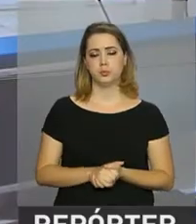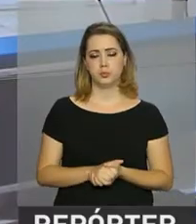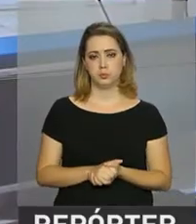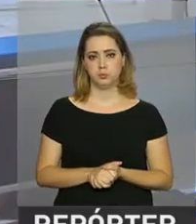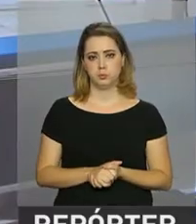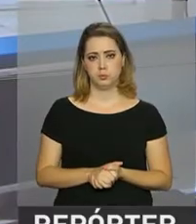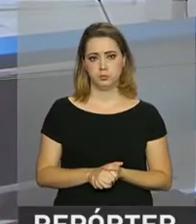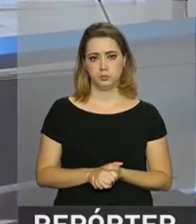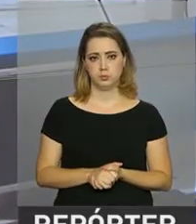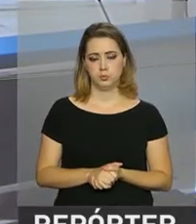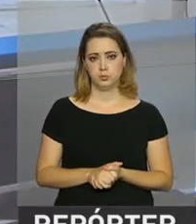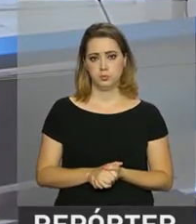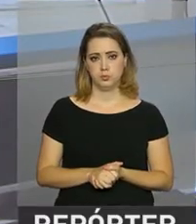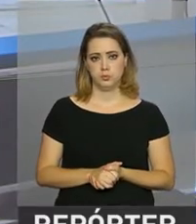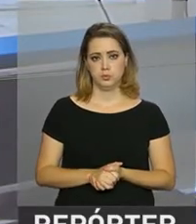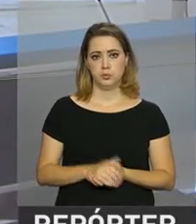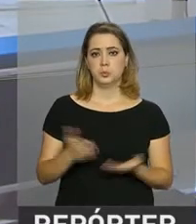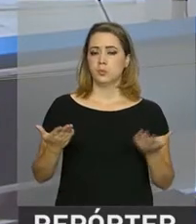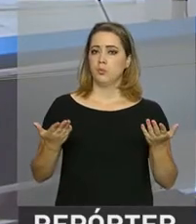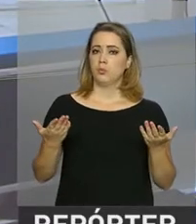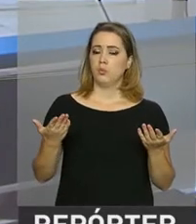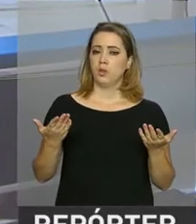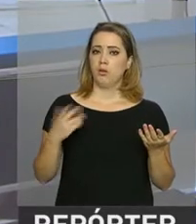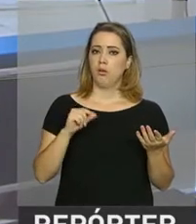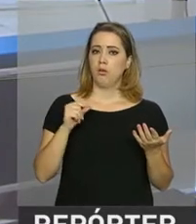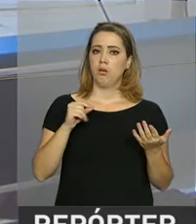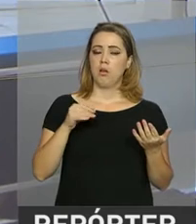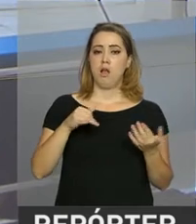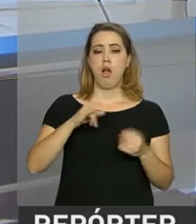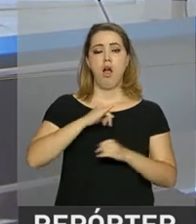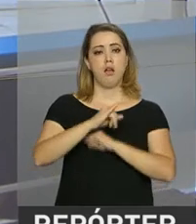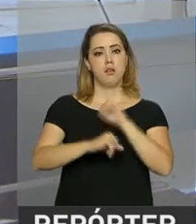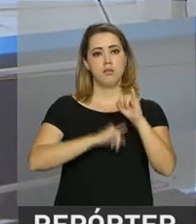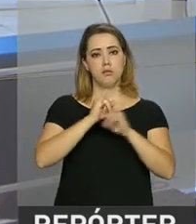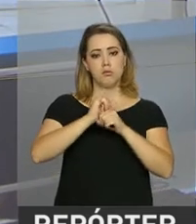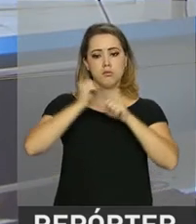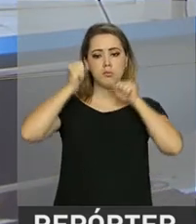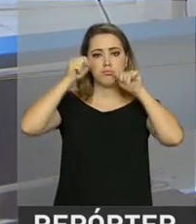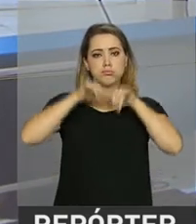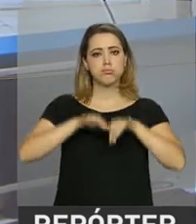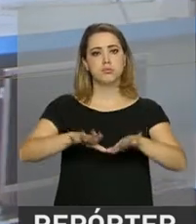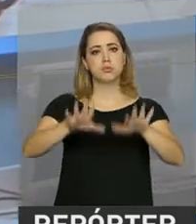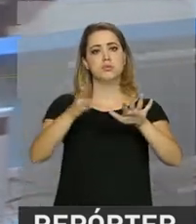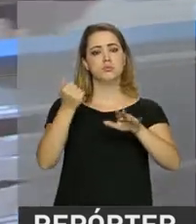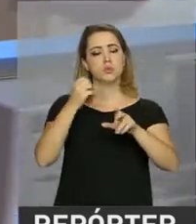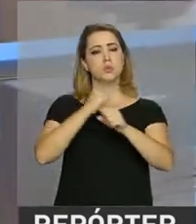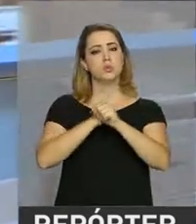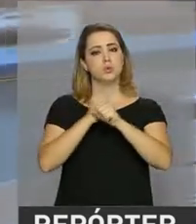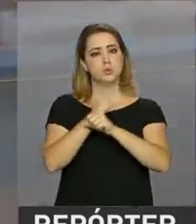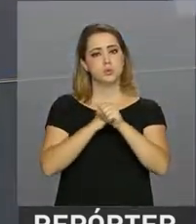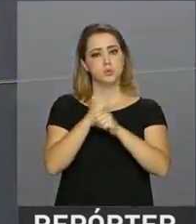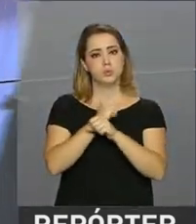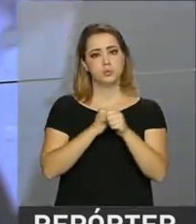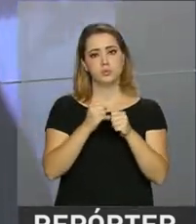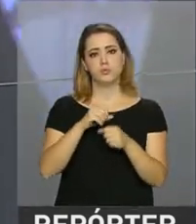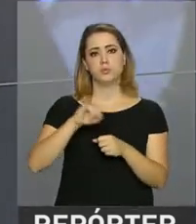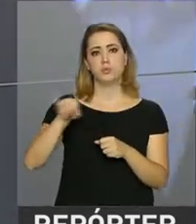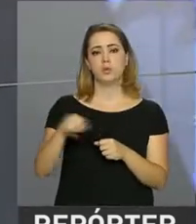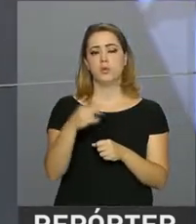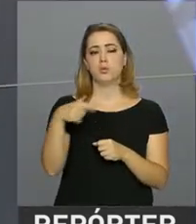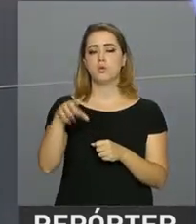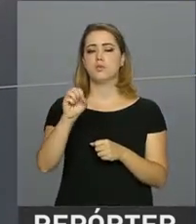e o serviço de banda larga teve crescimento no último ano os detalhes nós vamos ver com o repórter josé luiz